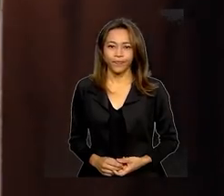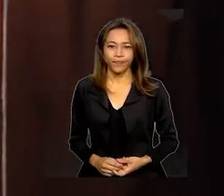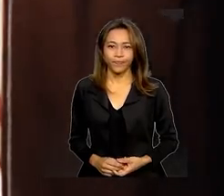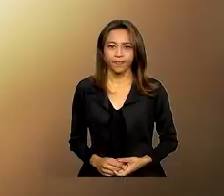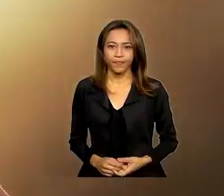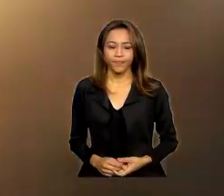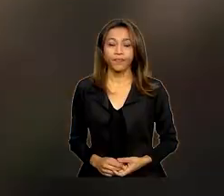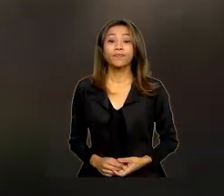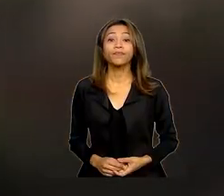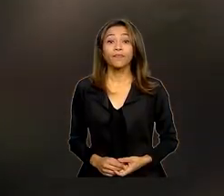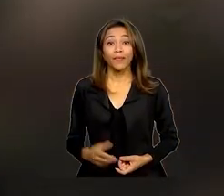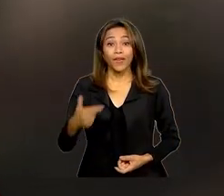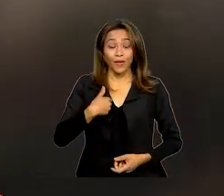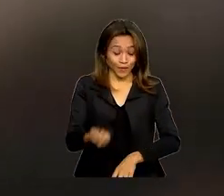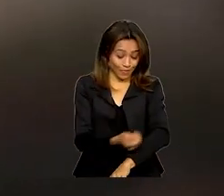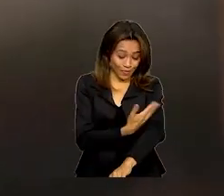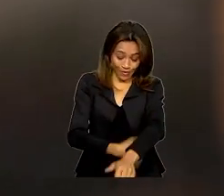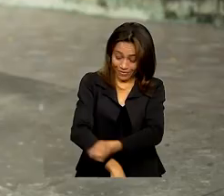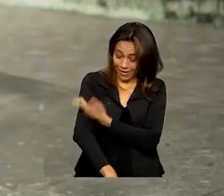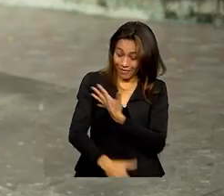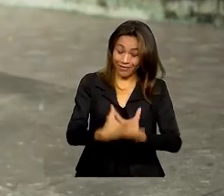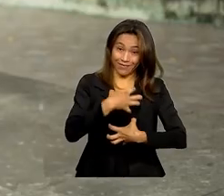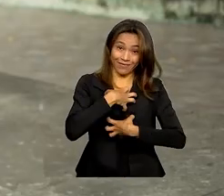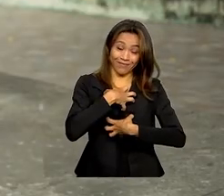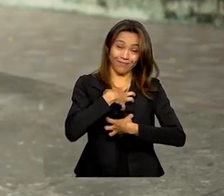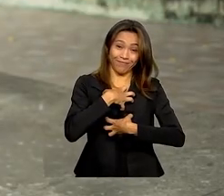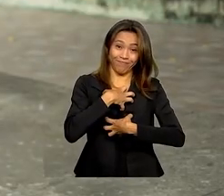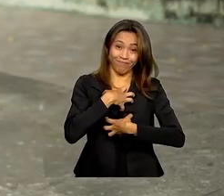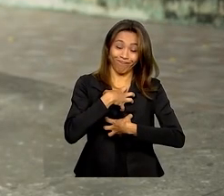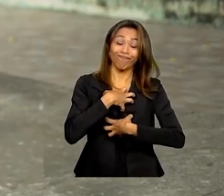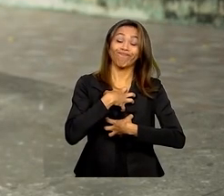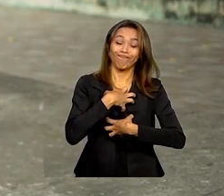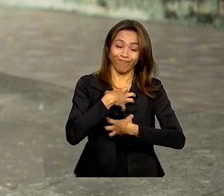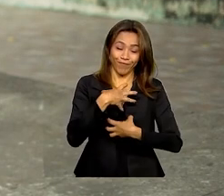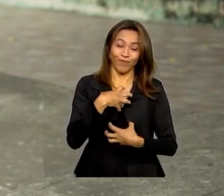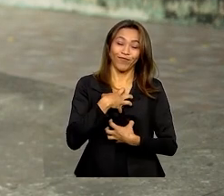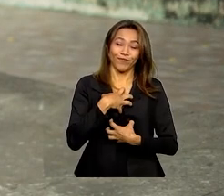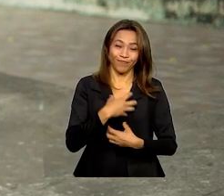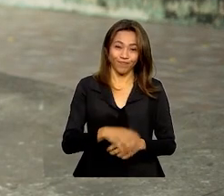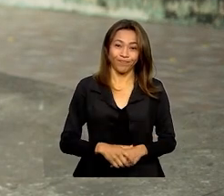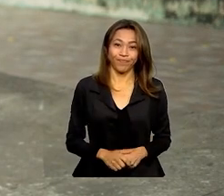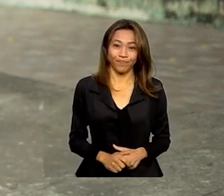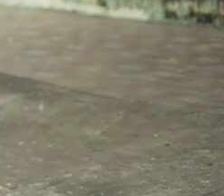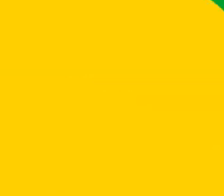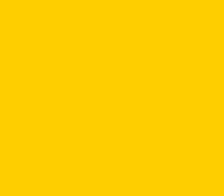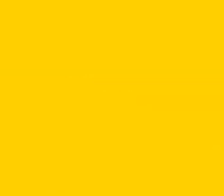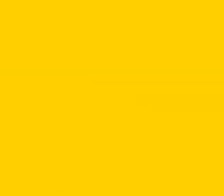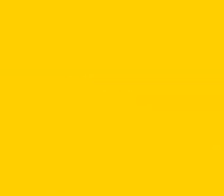Eu fico emocionado, sabe? Emocionado.